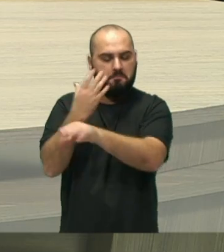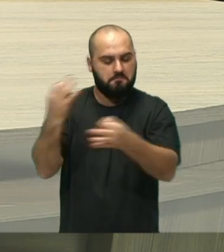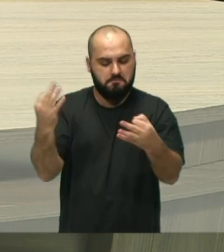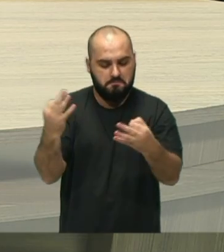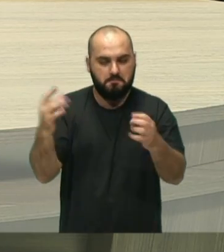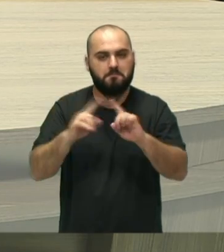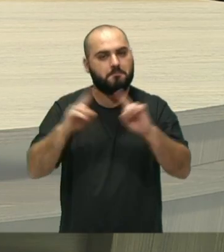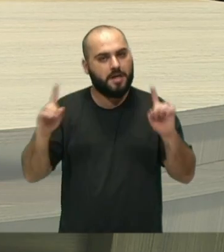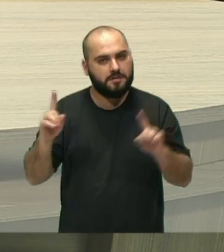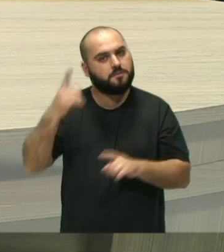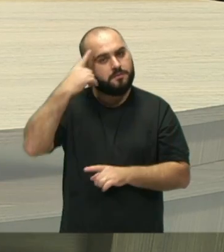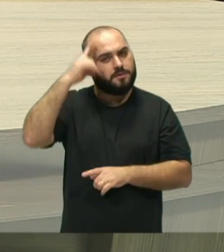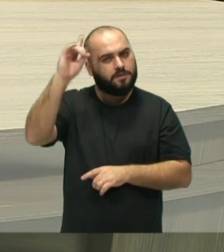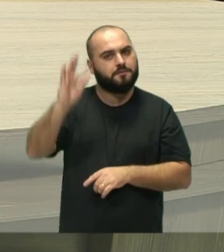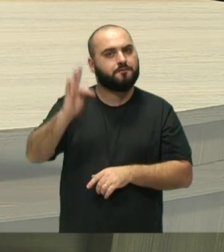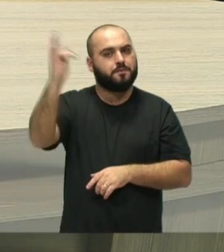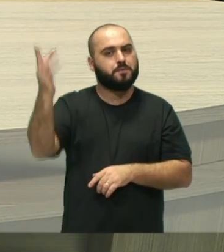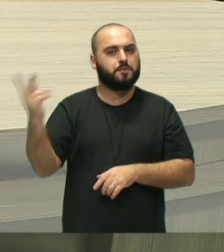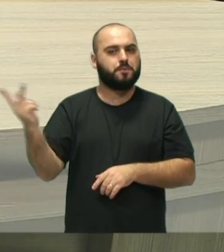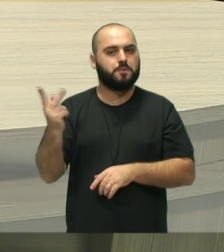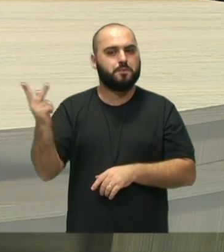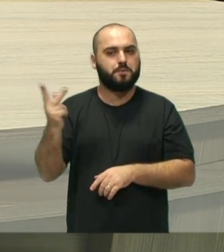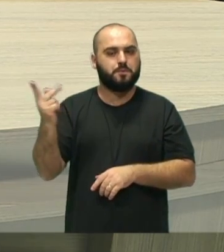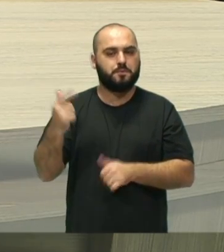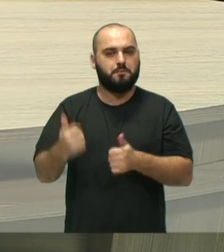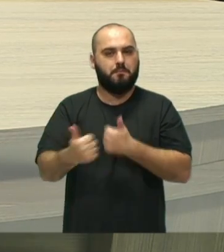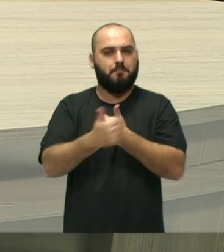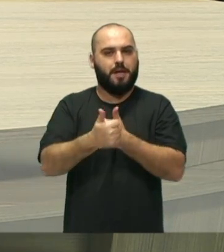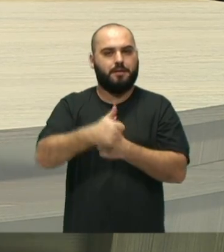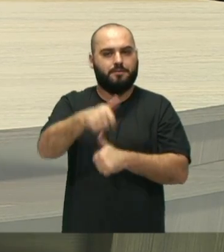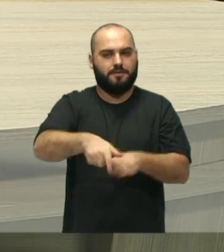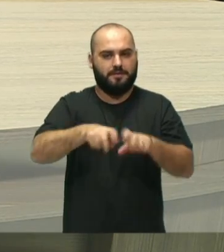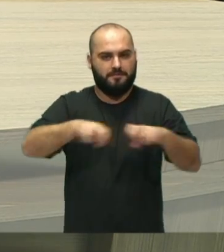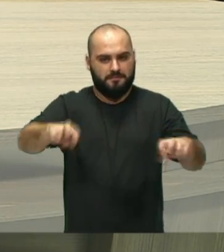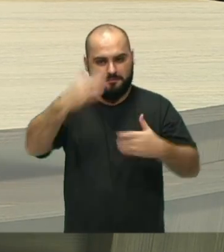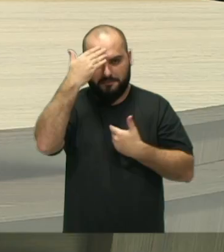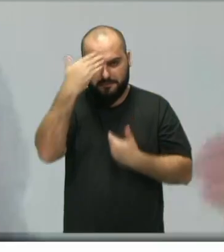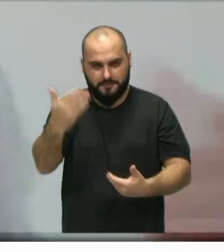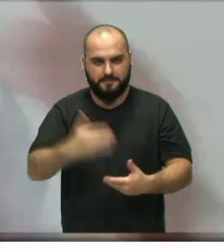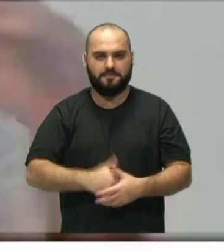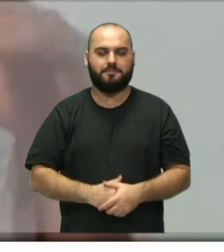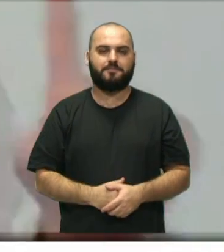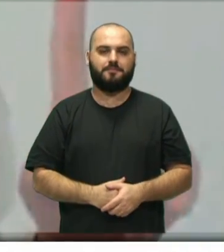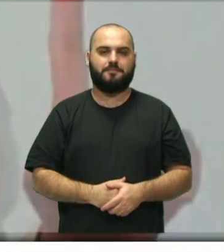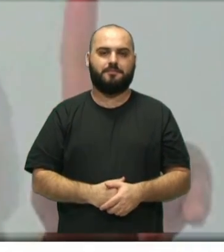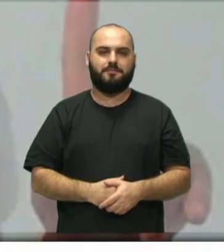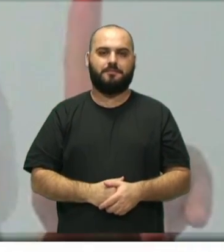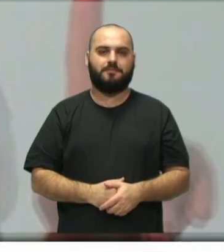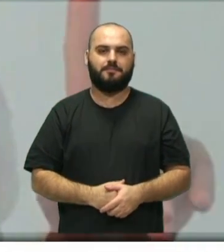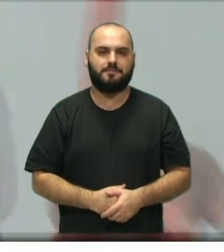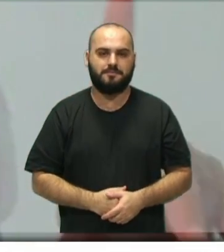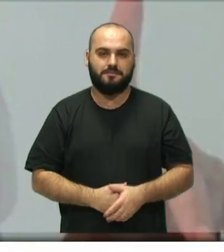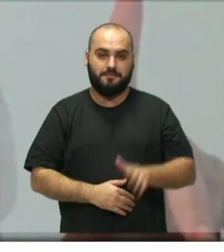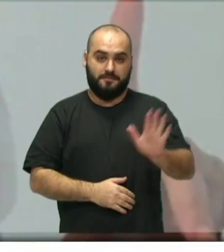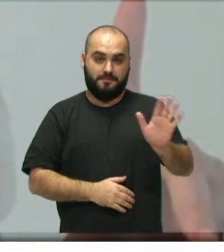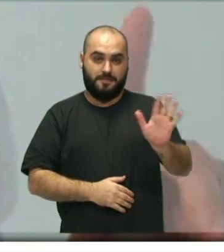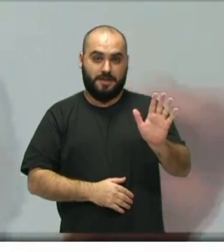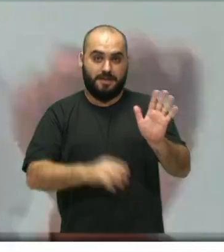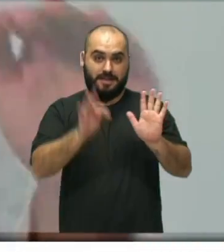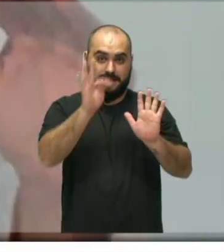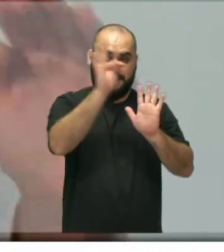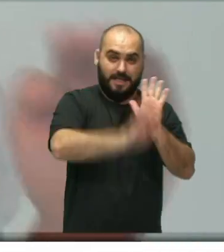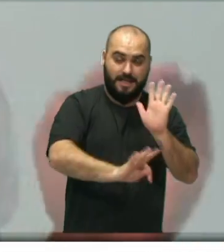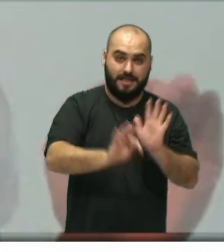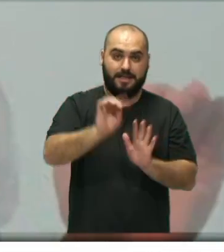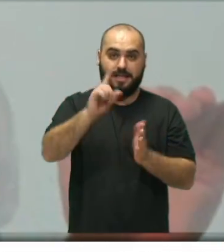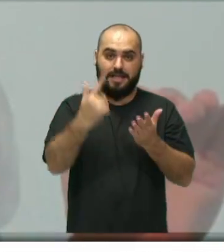mas um dia estaremos lado a lado aqui nessa bancada. Muito obrigada. Gostaria de dizer não à taxação de livros, que não